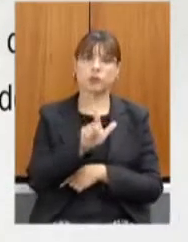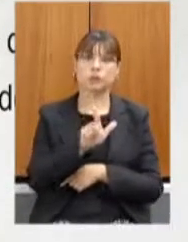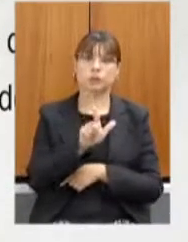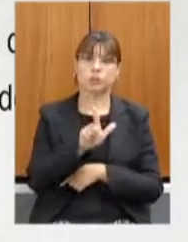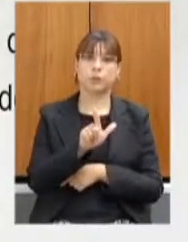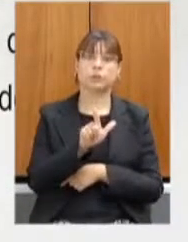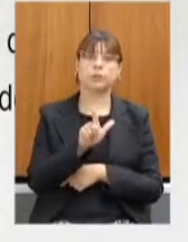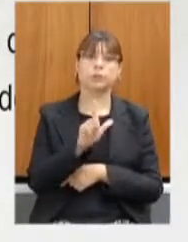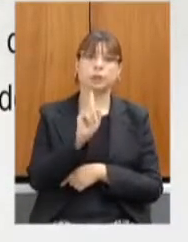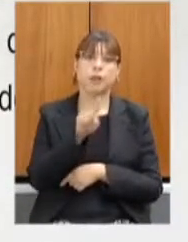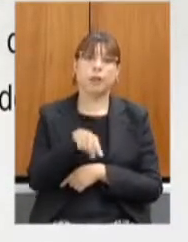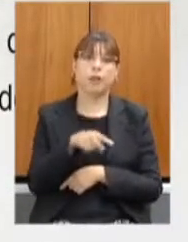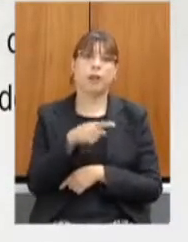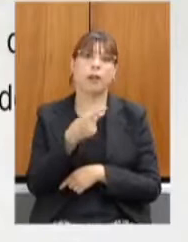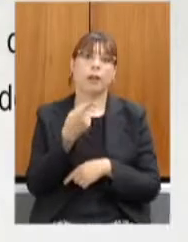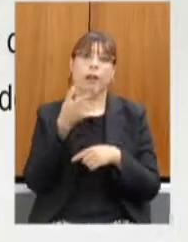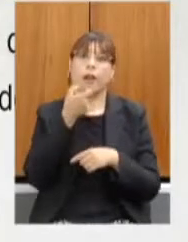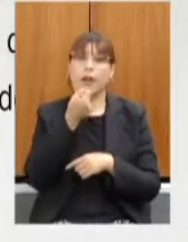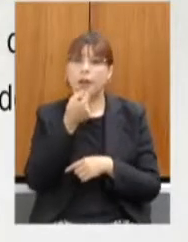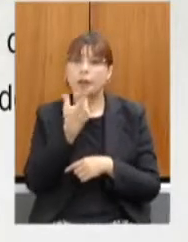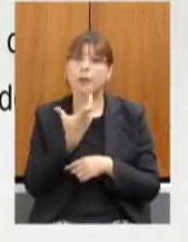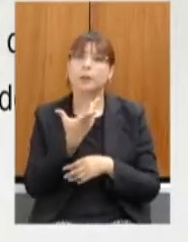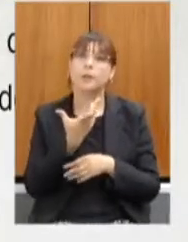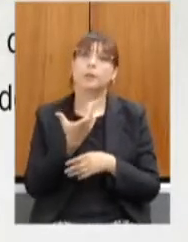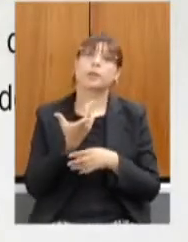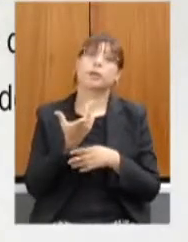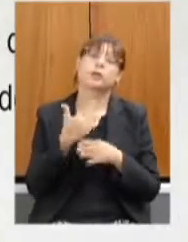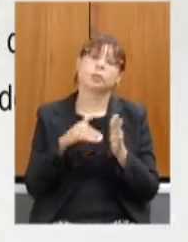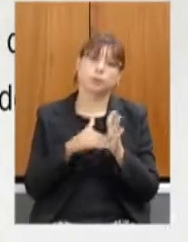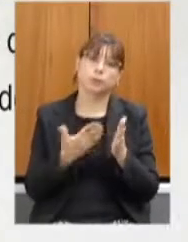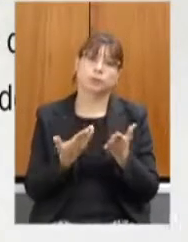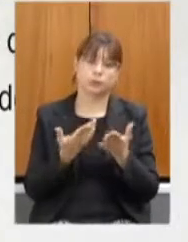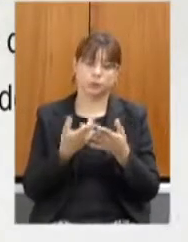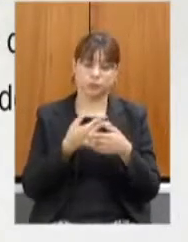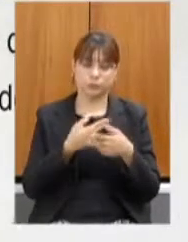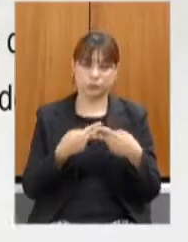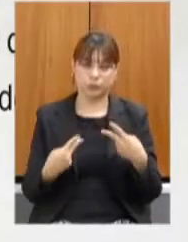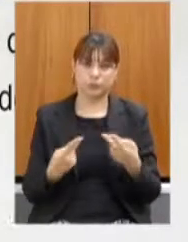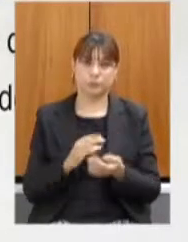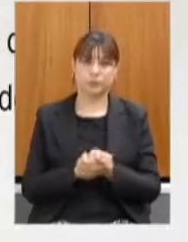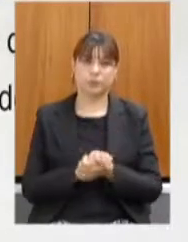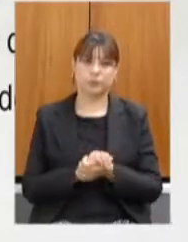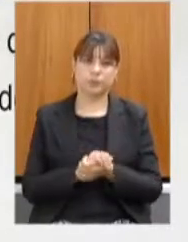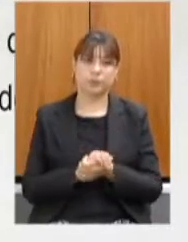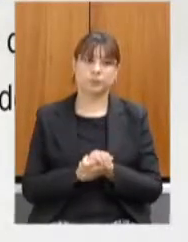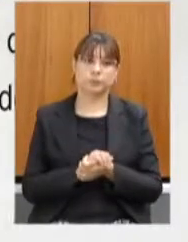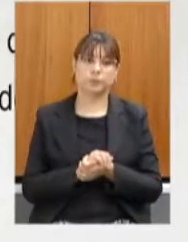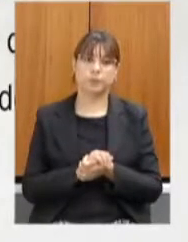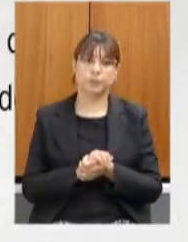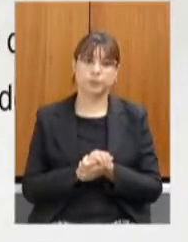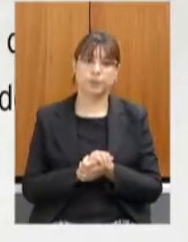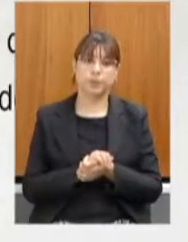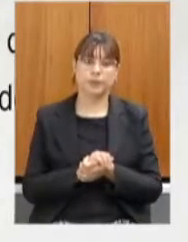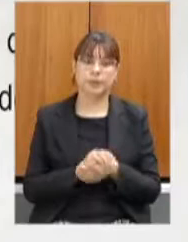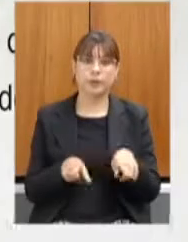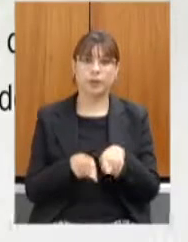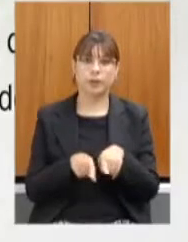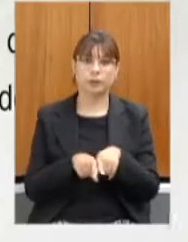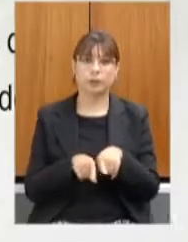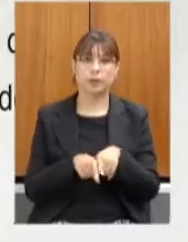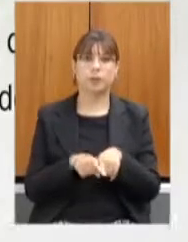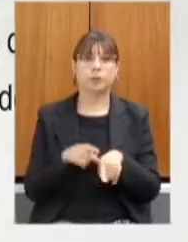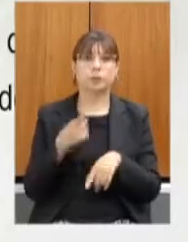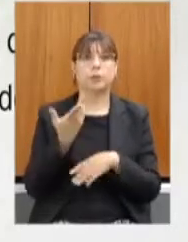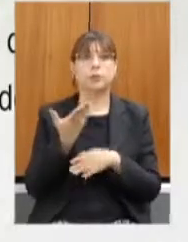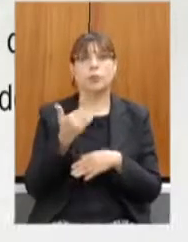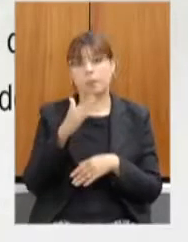anestésicos sedativos e outros medicamentos que todos nós precisávamos ter uma provisionamento para o pico que